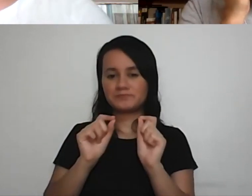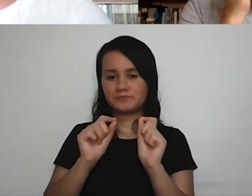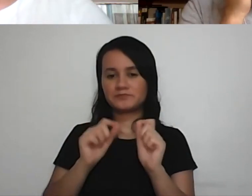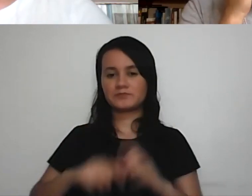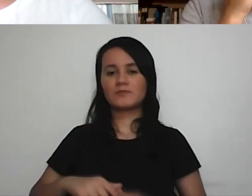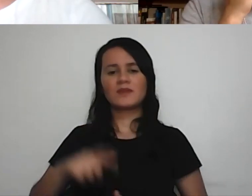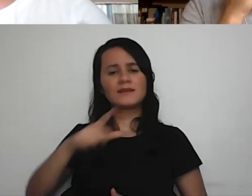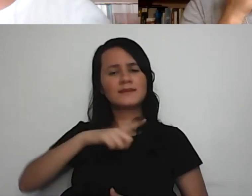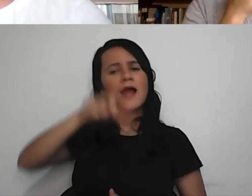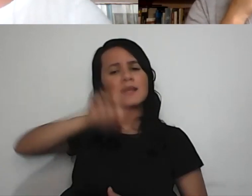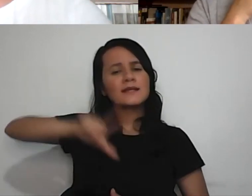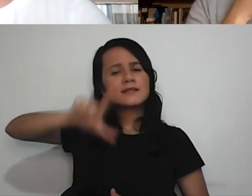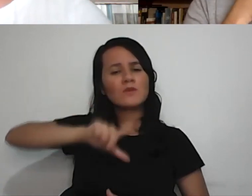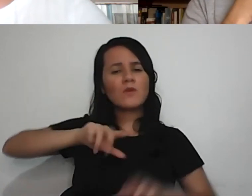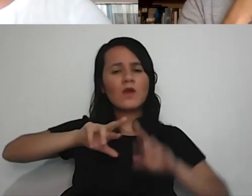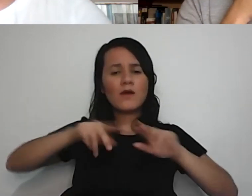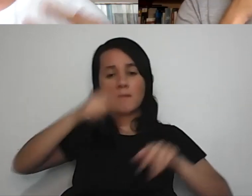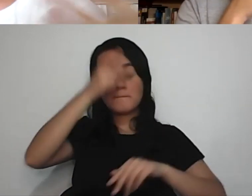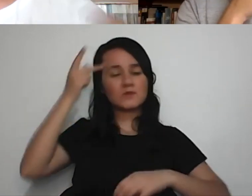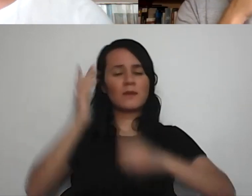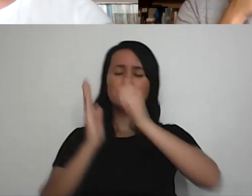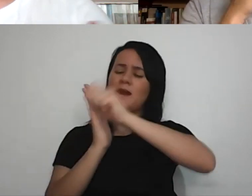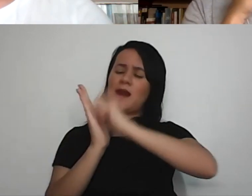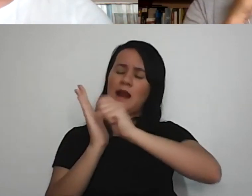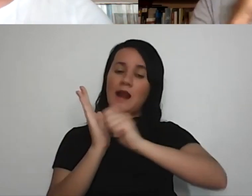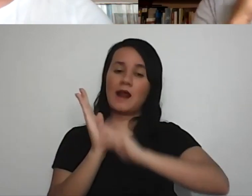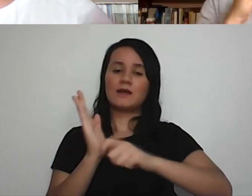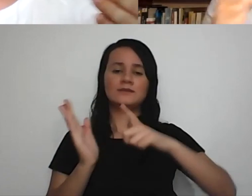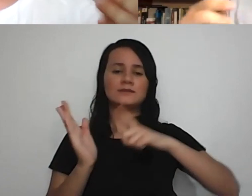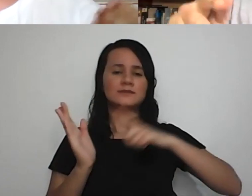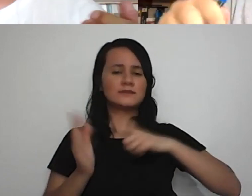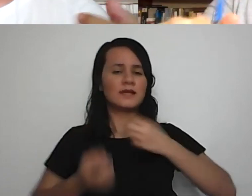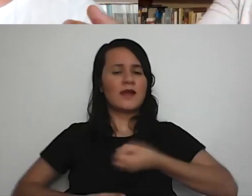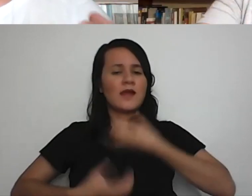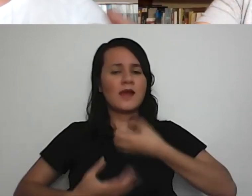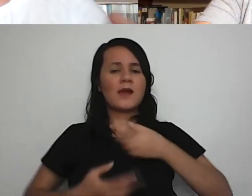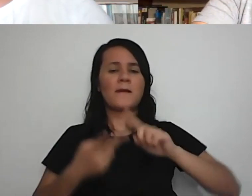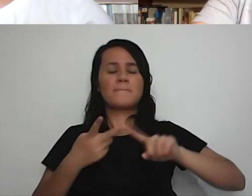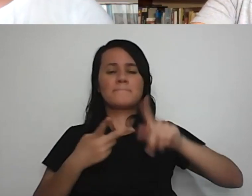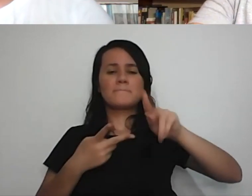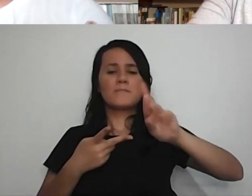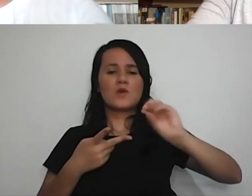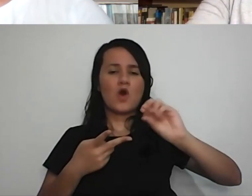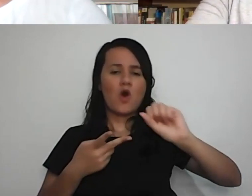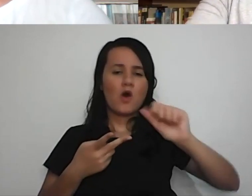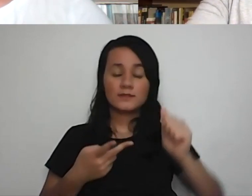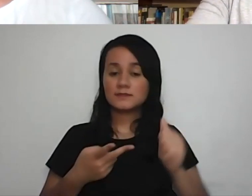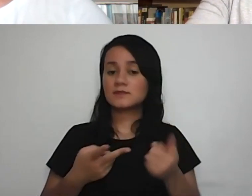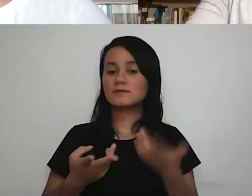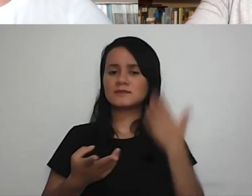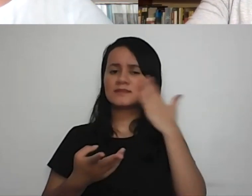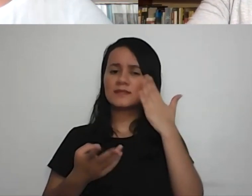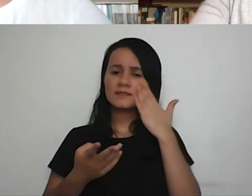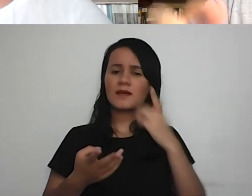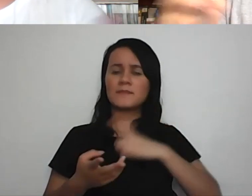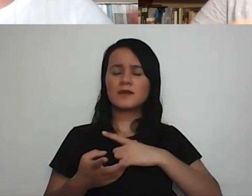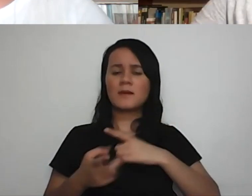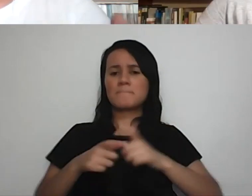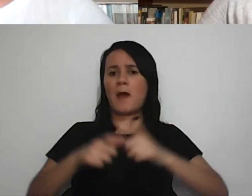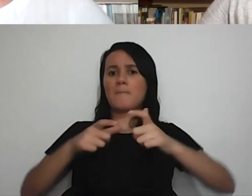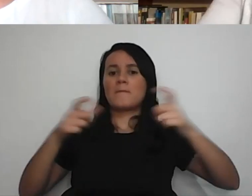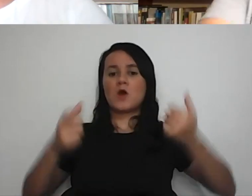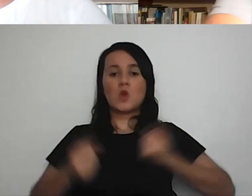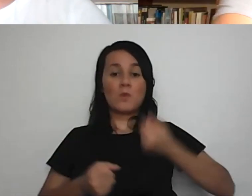de literatura, né? As pessoas escrevendo prosa, poesia, né? Isso eu acho que sempre foi um número grande, né? Assim, as